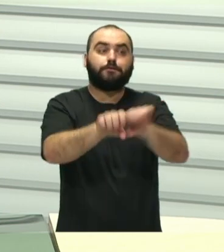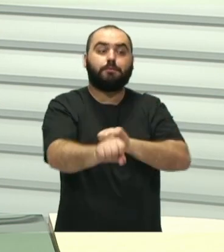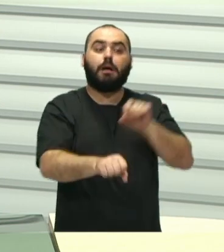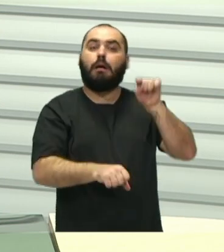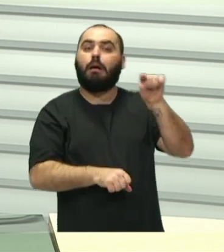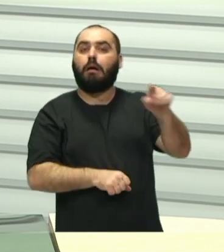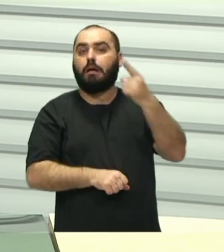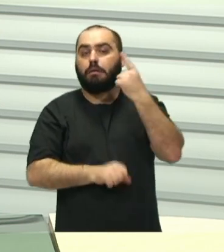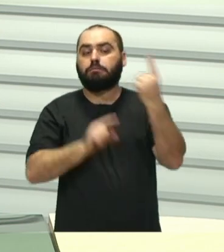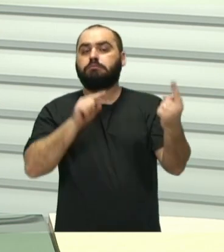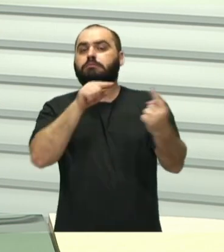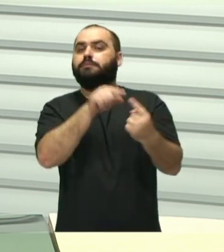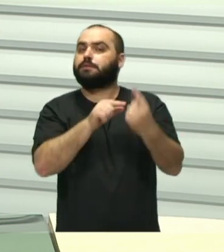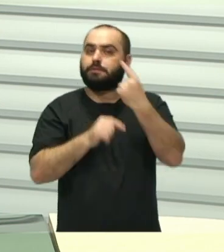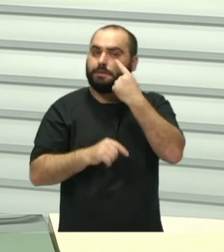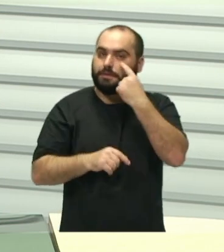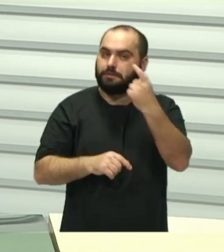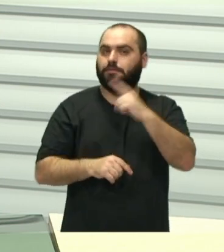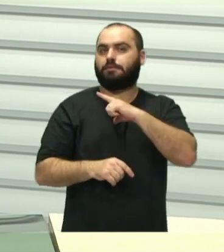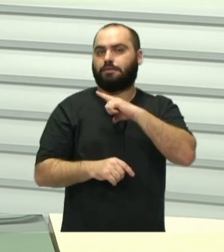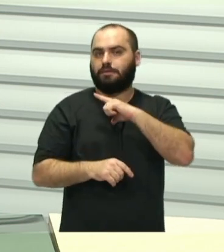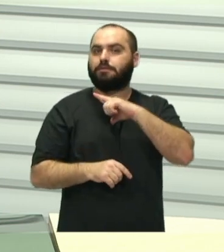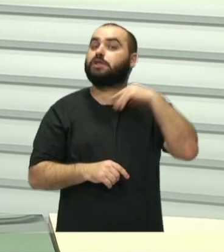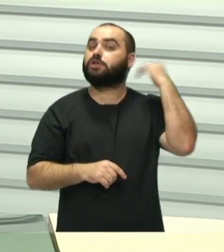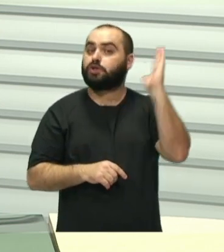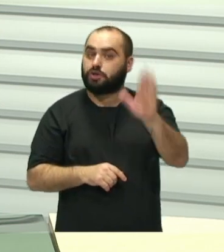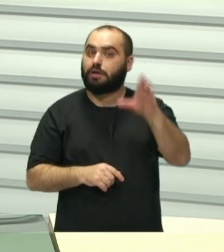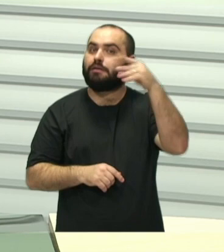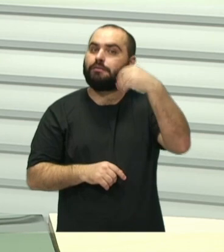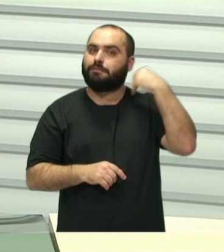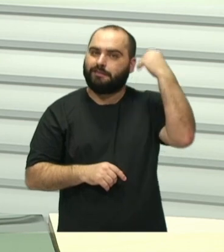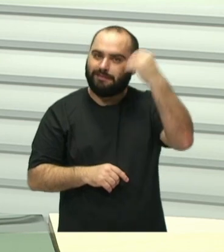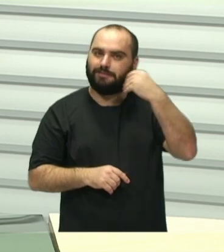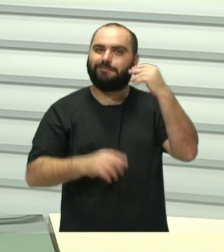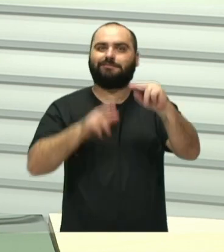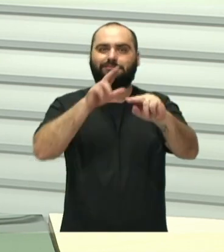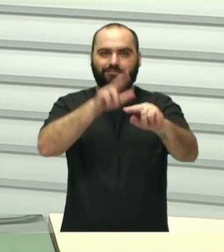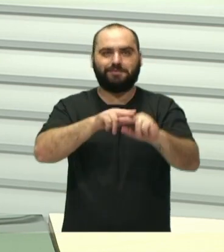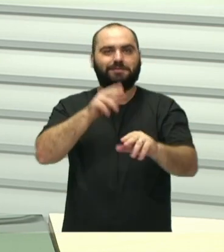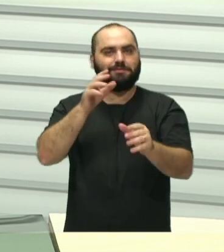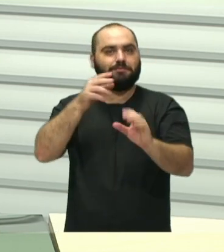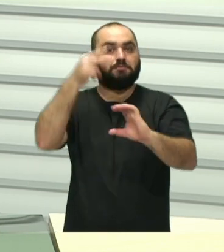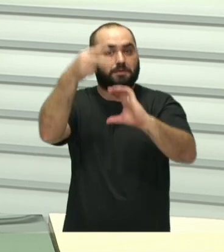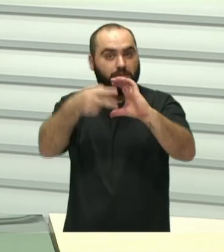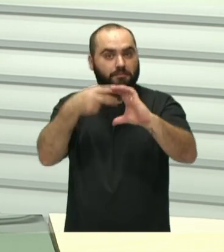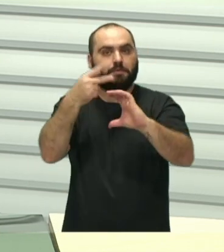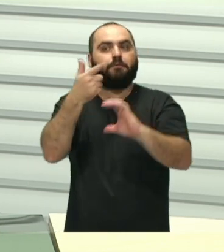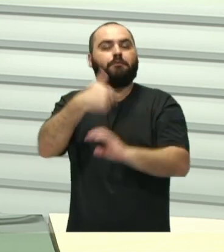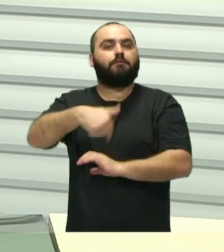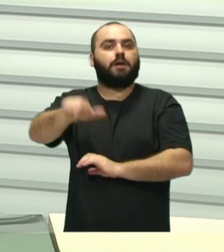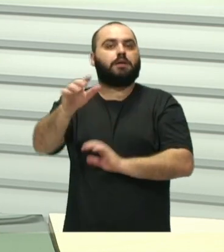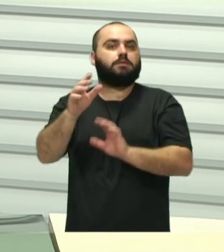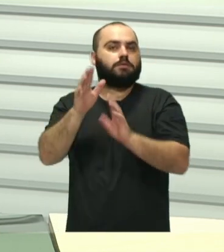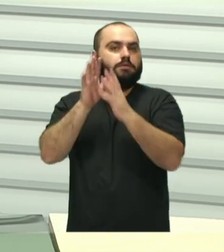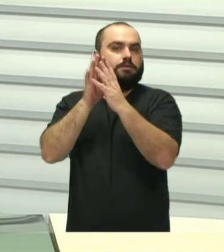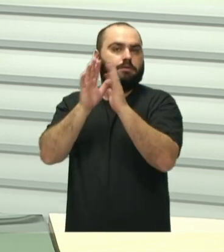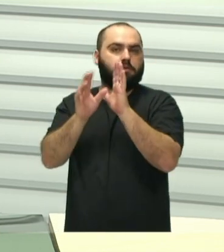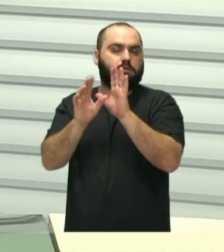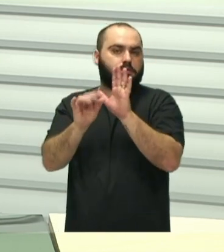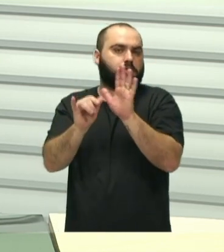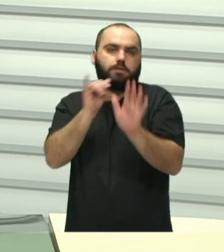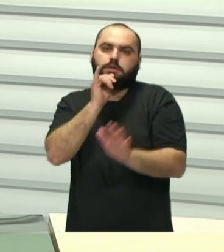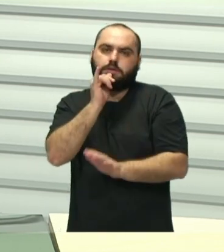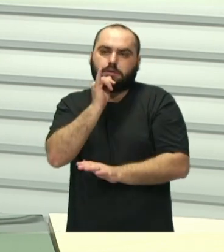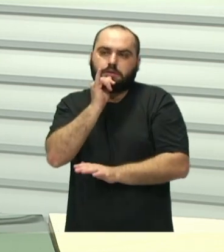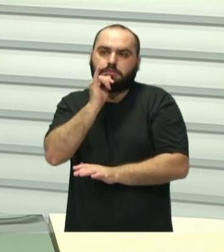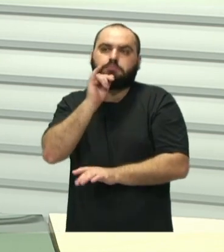que ele tem como objetivo e ao mesmo tempo já teve vem a câmera vai dar esse exemplo para que a gente possa também é depois cobrar de outros